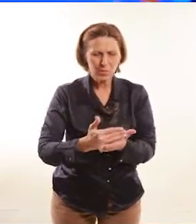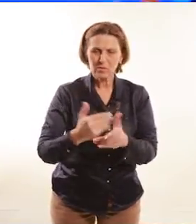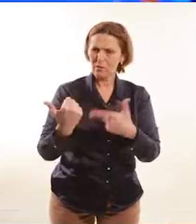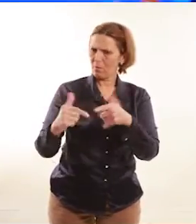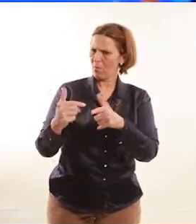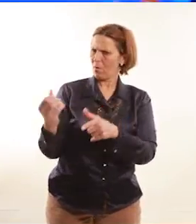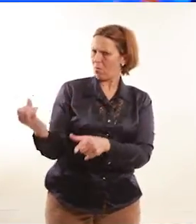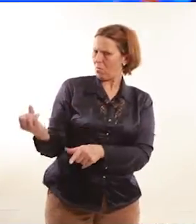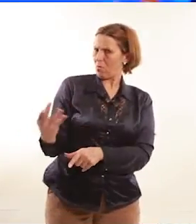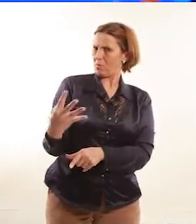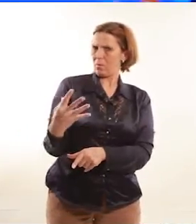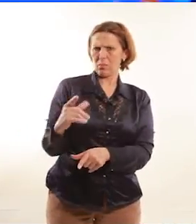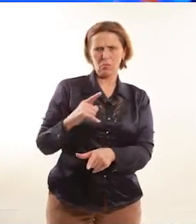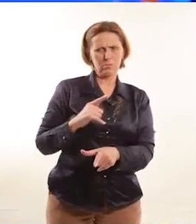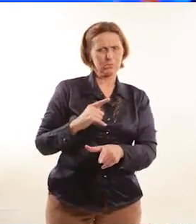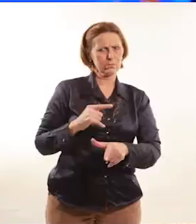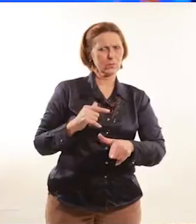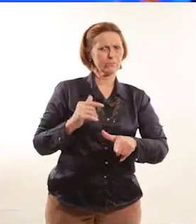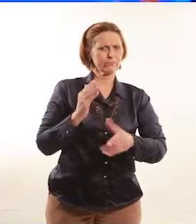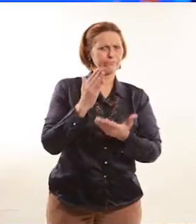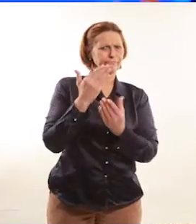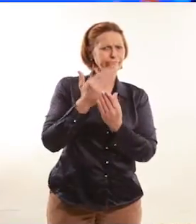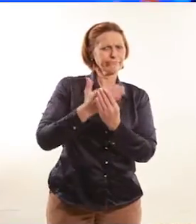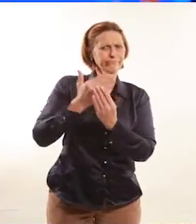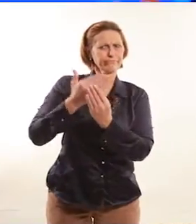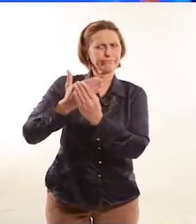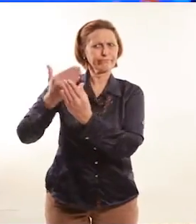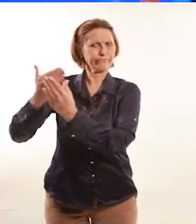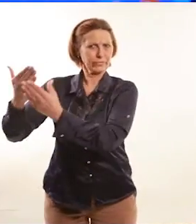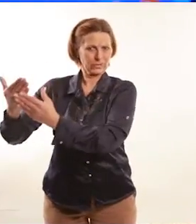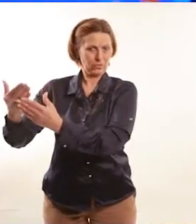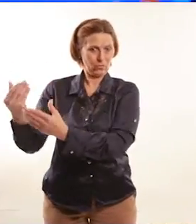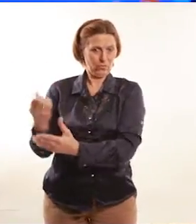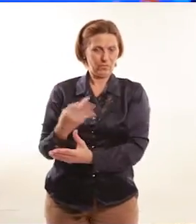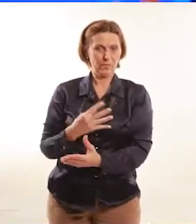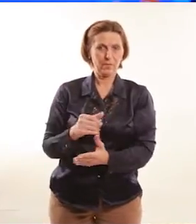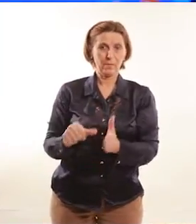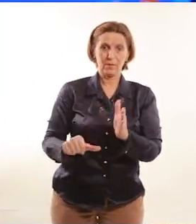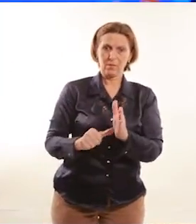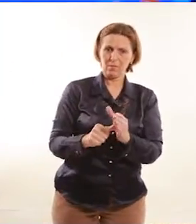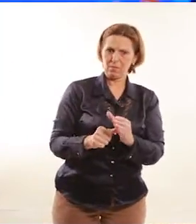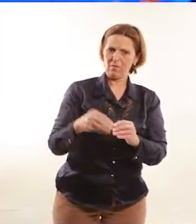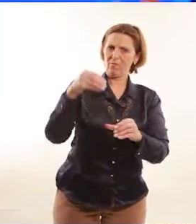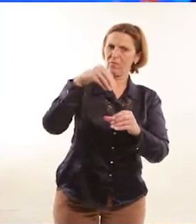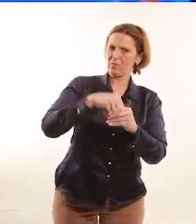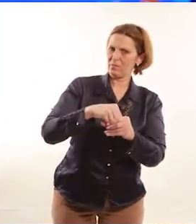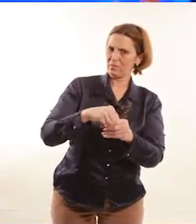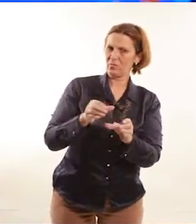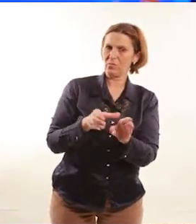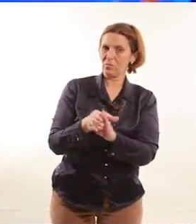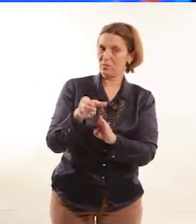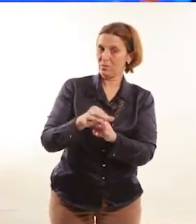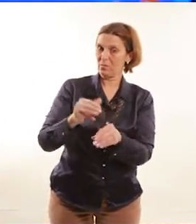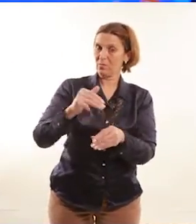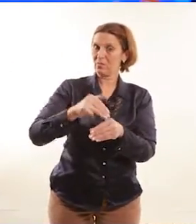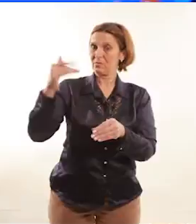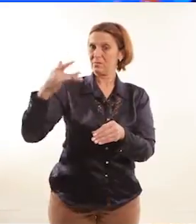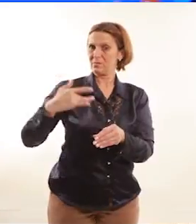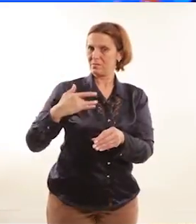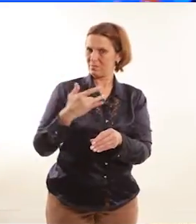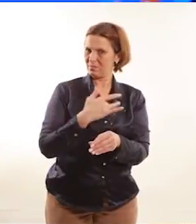novo tem que passar por todos os trâmites do sistema, né? Quais são esses trâmites? Primeiro, aprovação do Conselho Municipal de